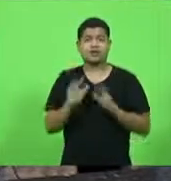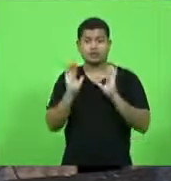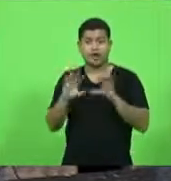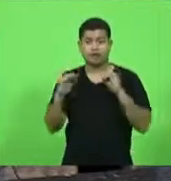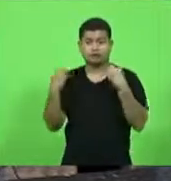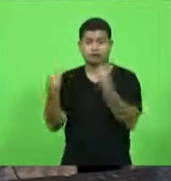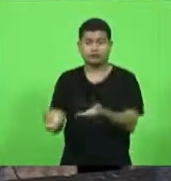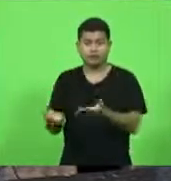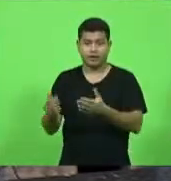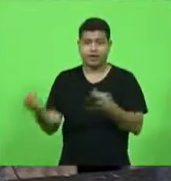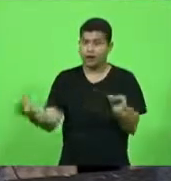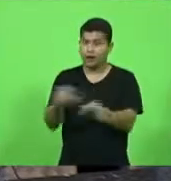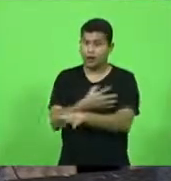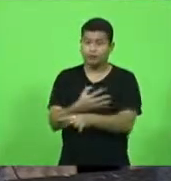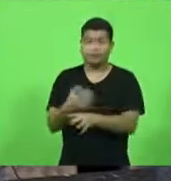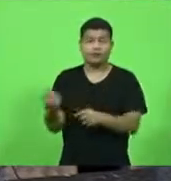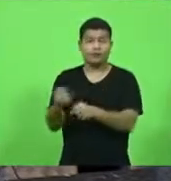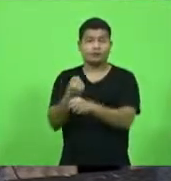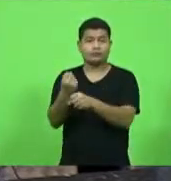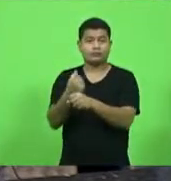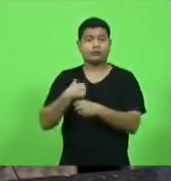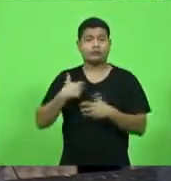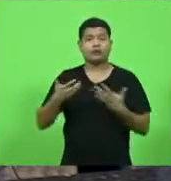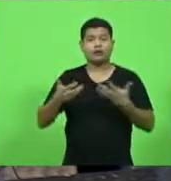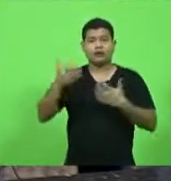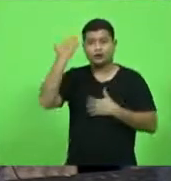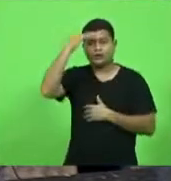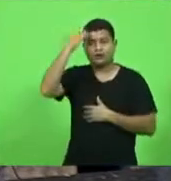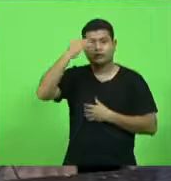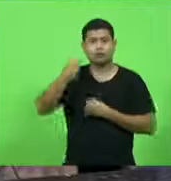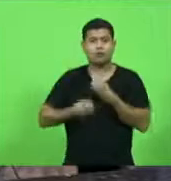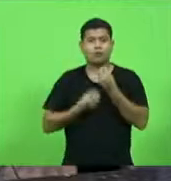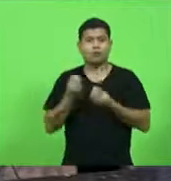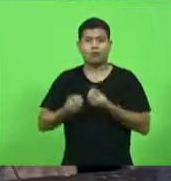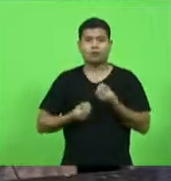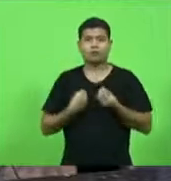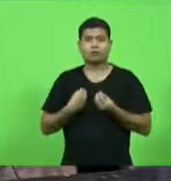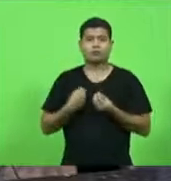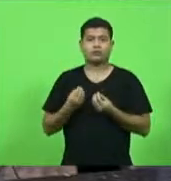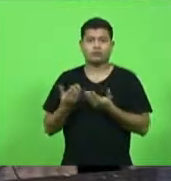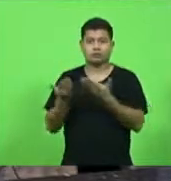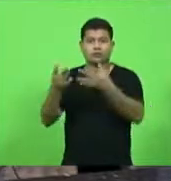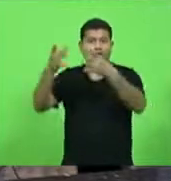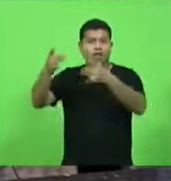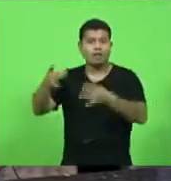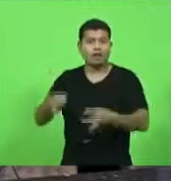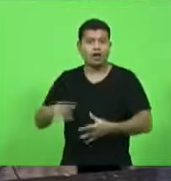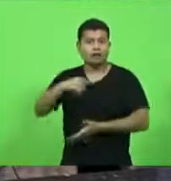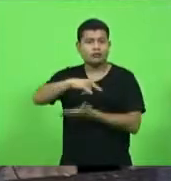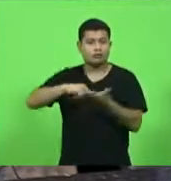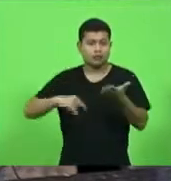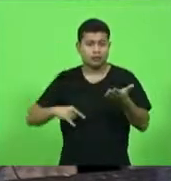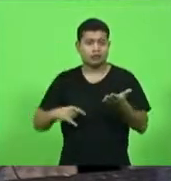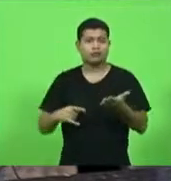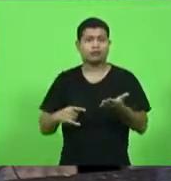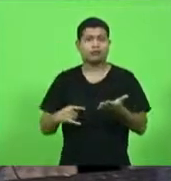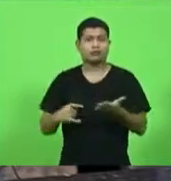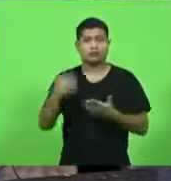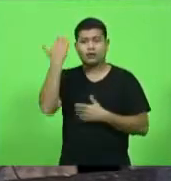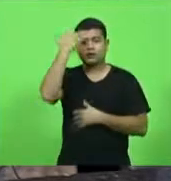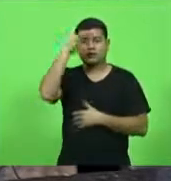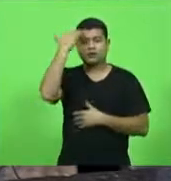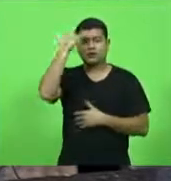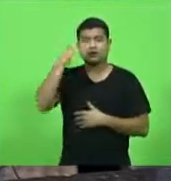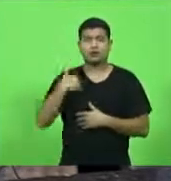ser finalizadas. Então, eu queria entender um pouco mais sobre as minúcias desses contratos, para entender a fonte